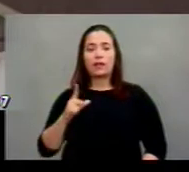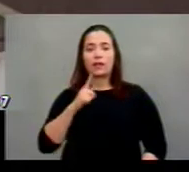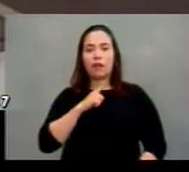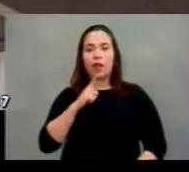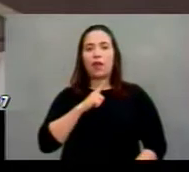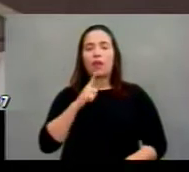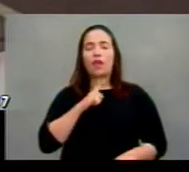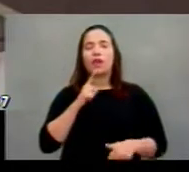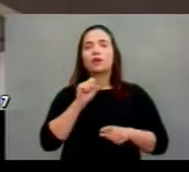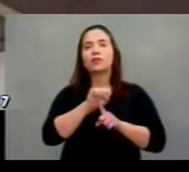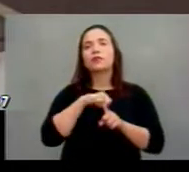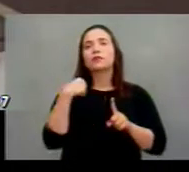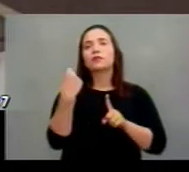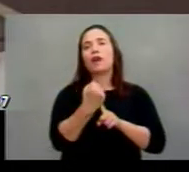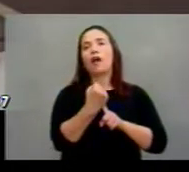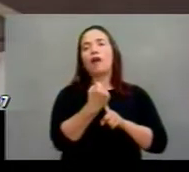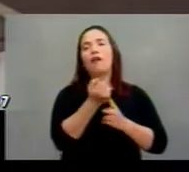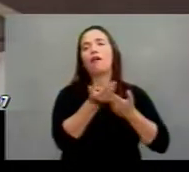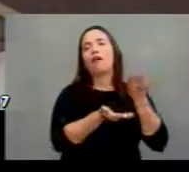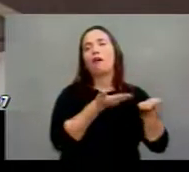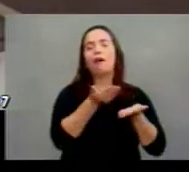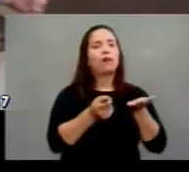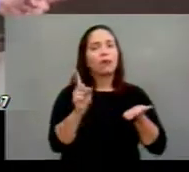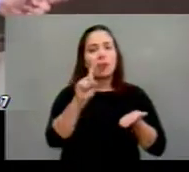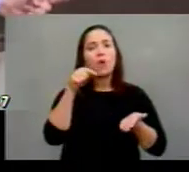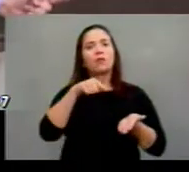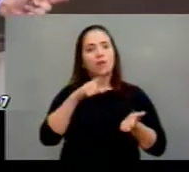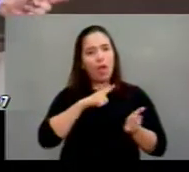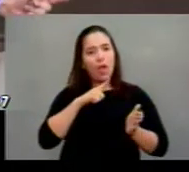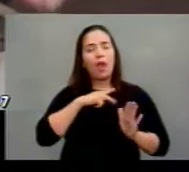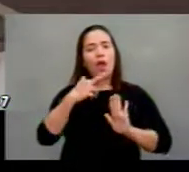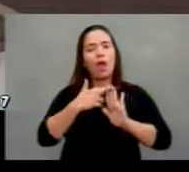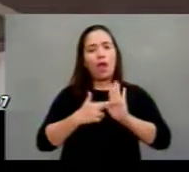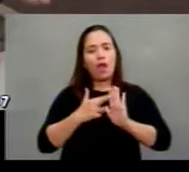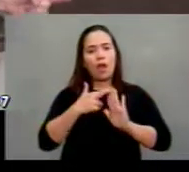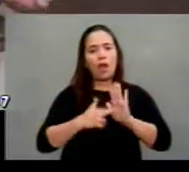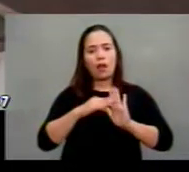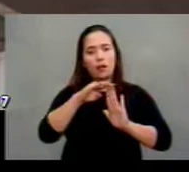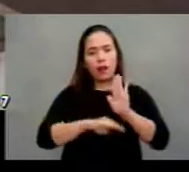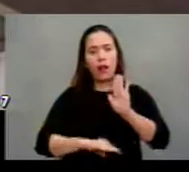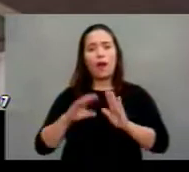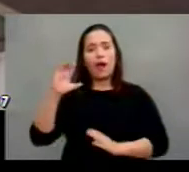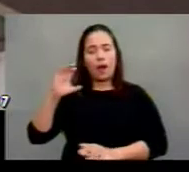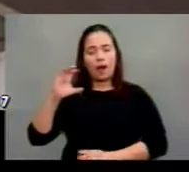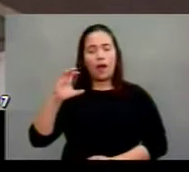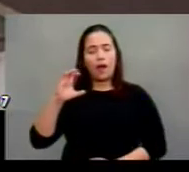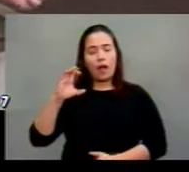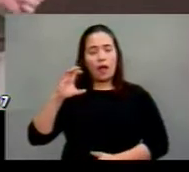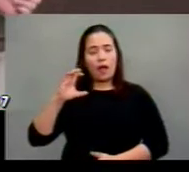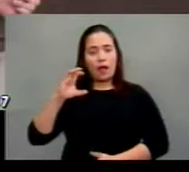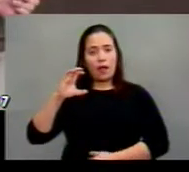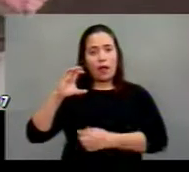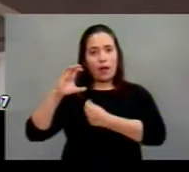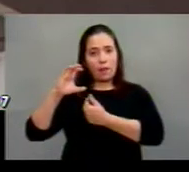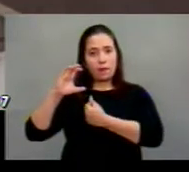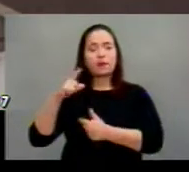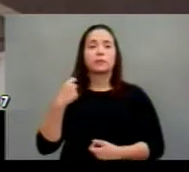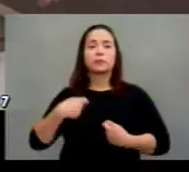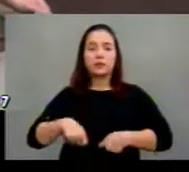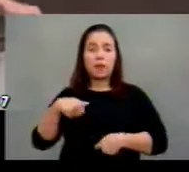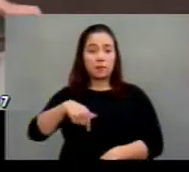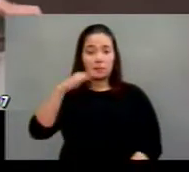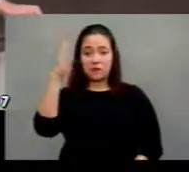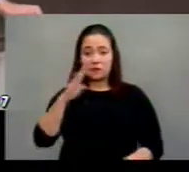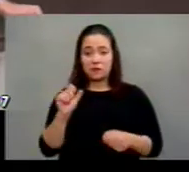do princípio do capitalismo. Do princípio do capitalismo. Fazer reforma agrária. Sequer isso foi feito no Brasil. Sequer isso